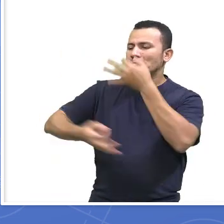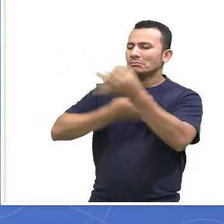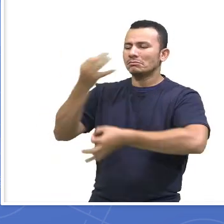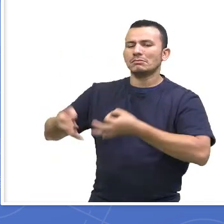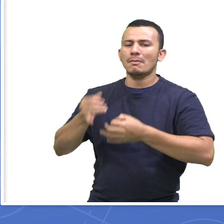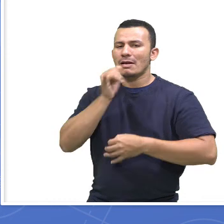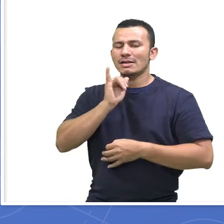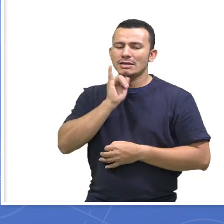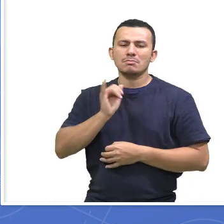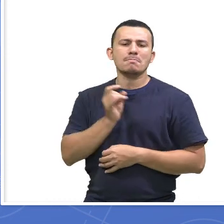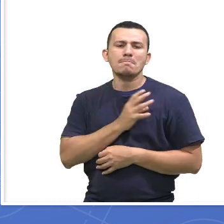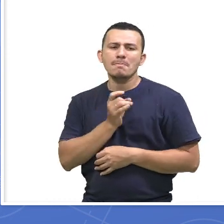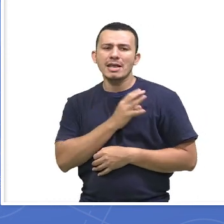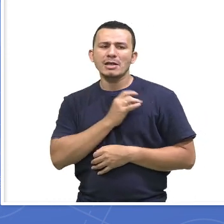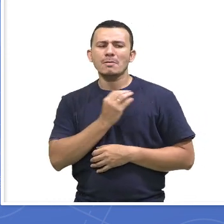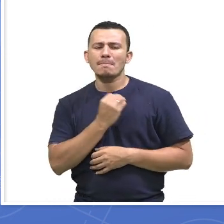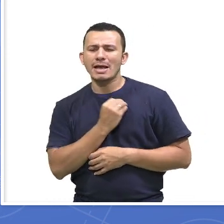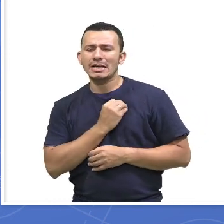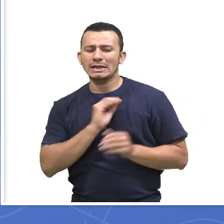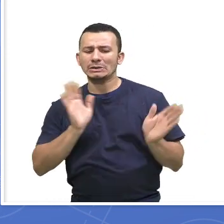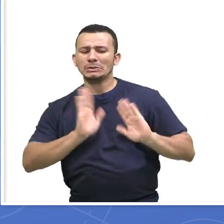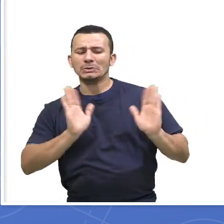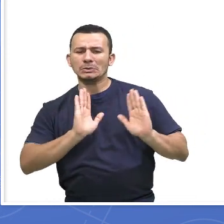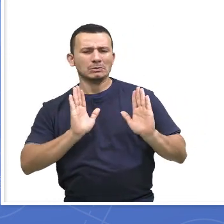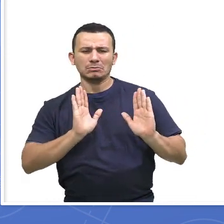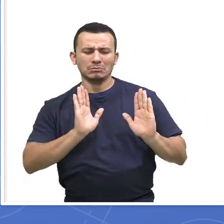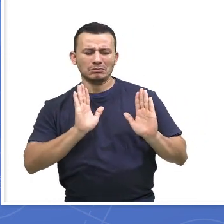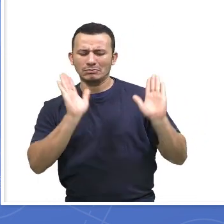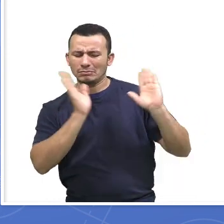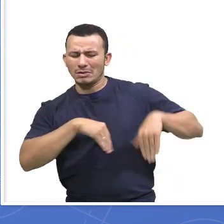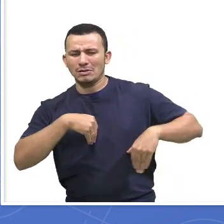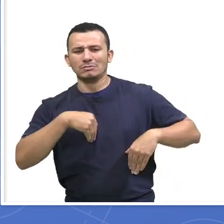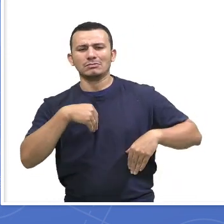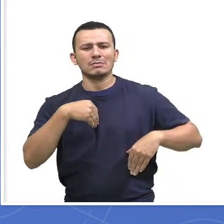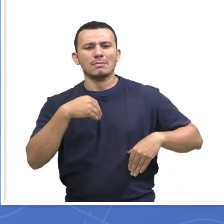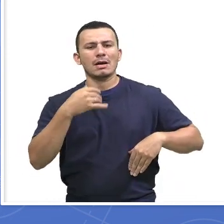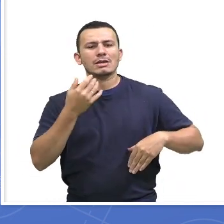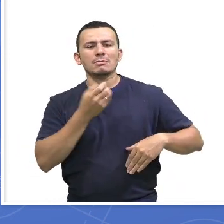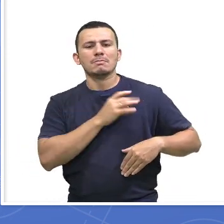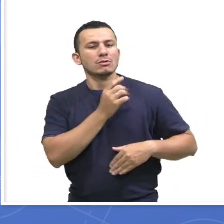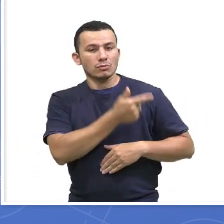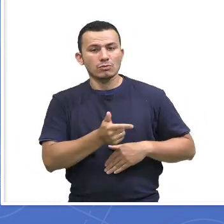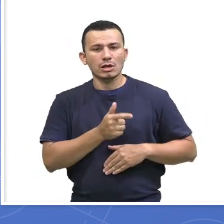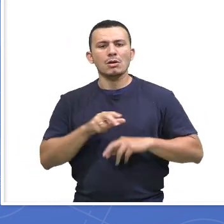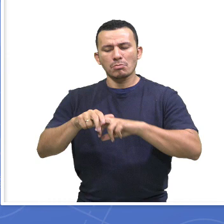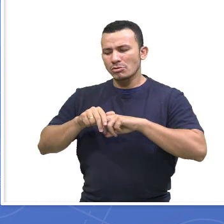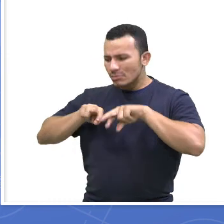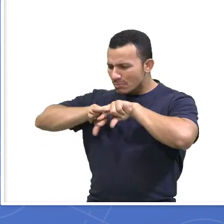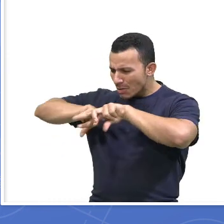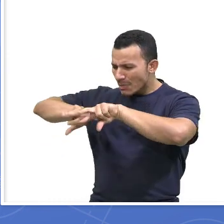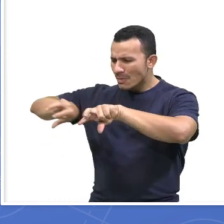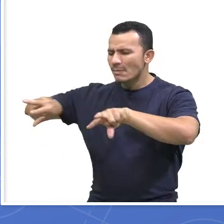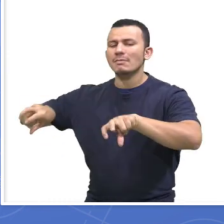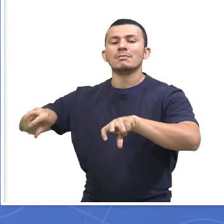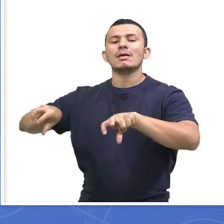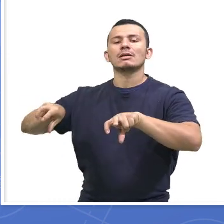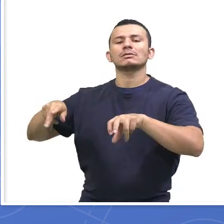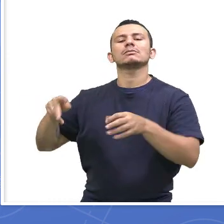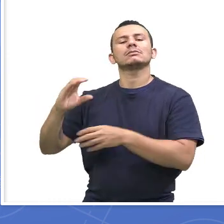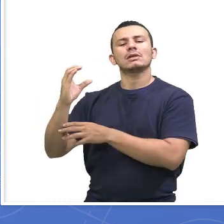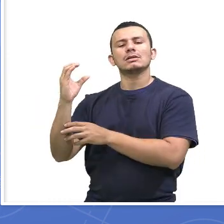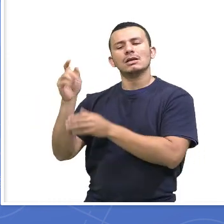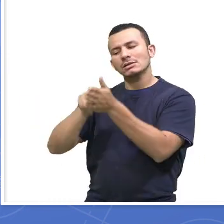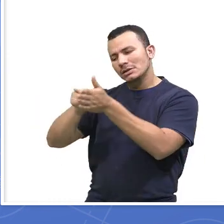exemplo, então ele vai mais a fundo nas questões, por meio do quê? Do desenvolvimento da